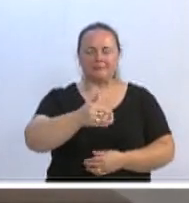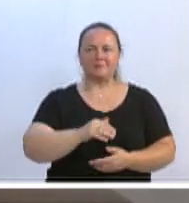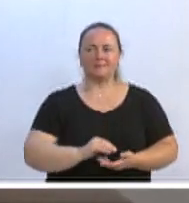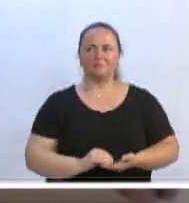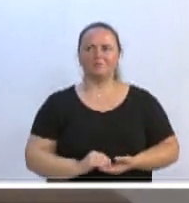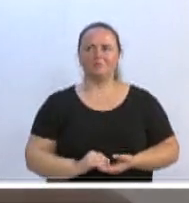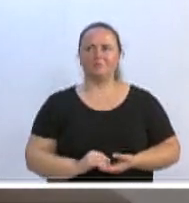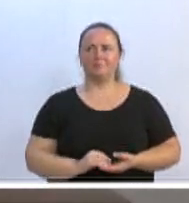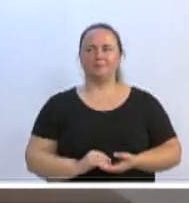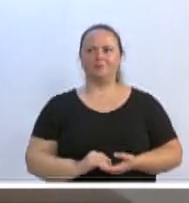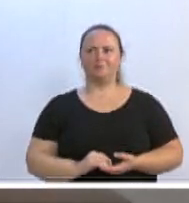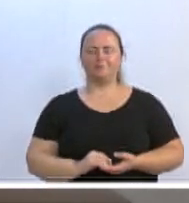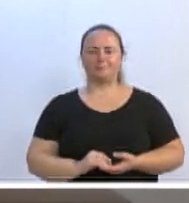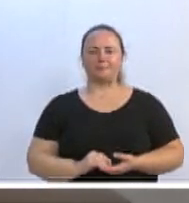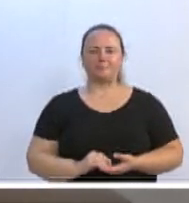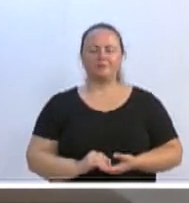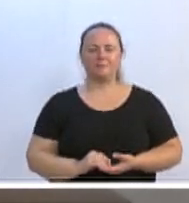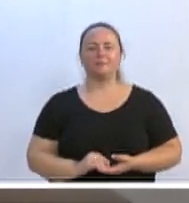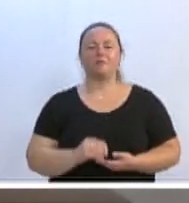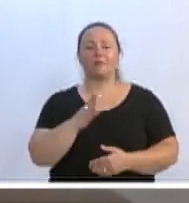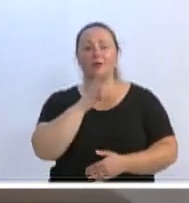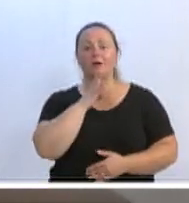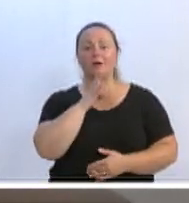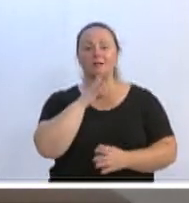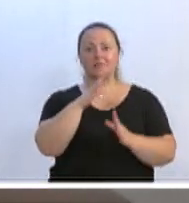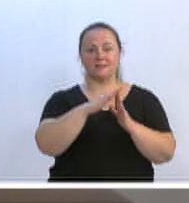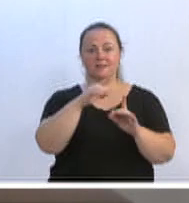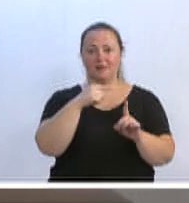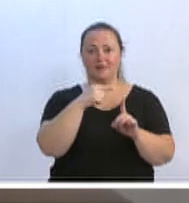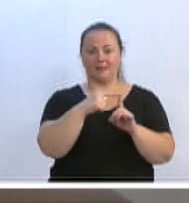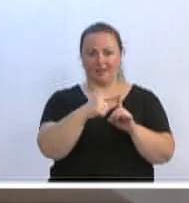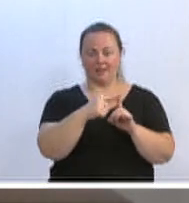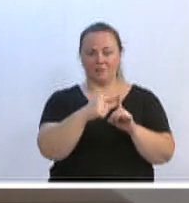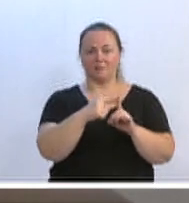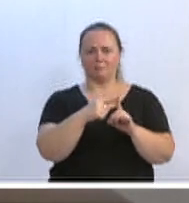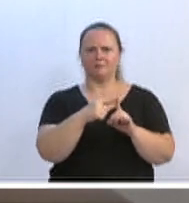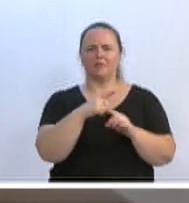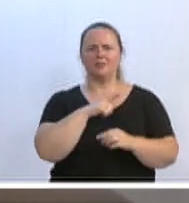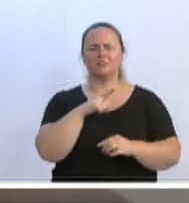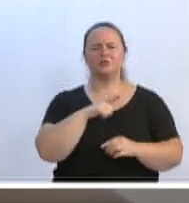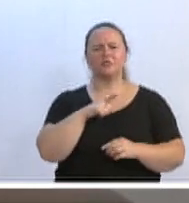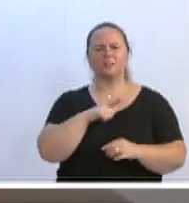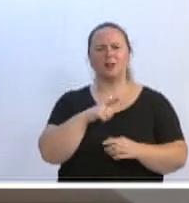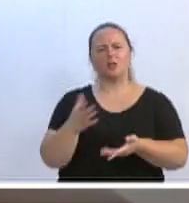Eu conheci a Igreja Cristã Maranata através de um jovem.